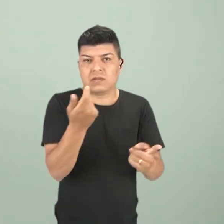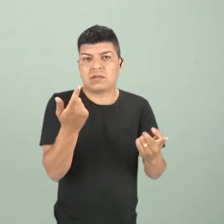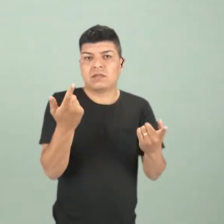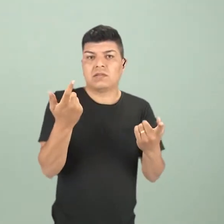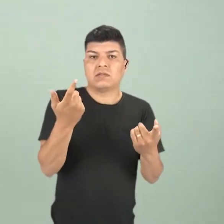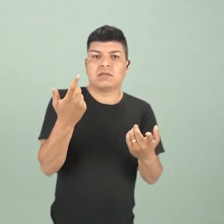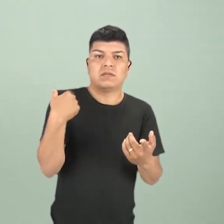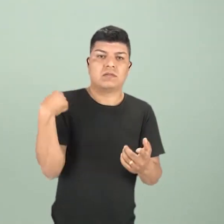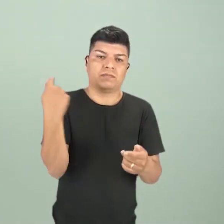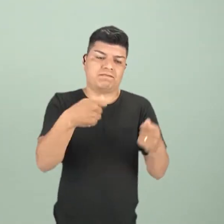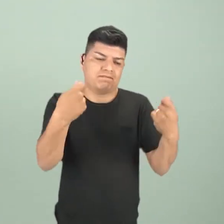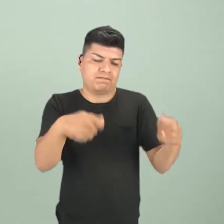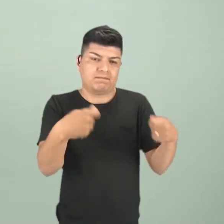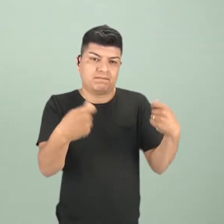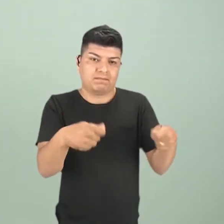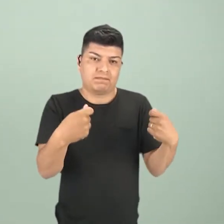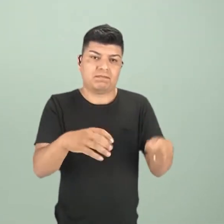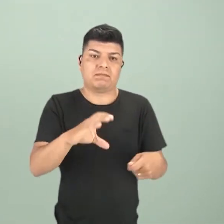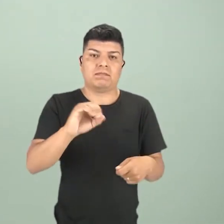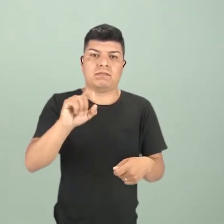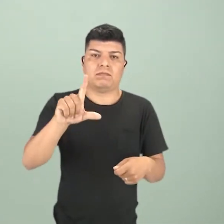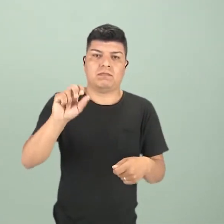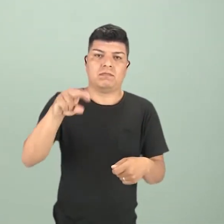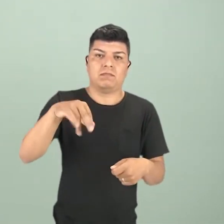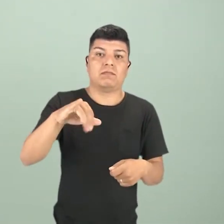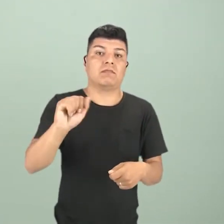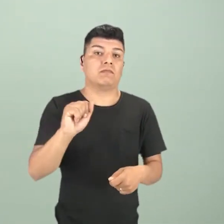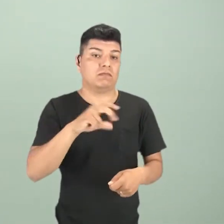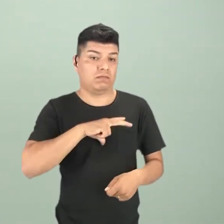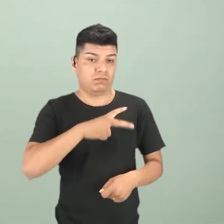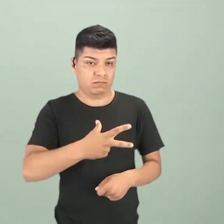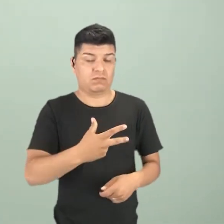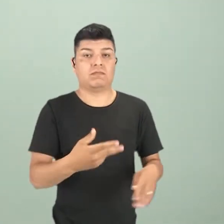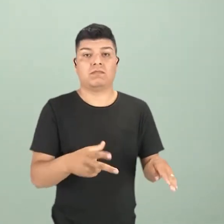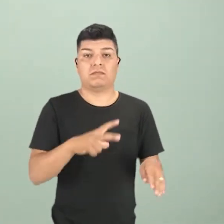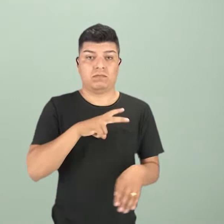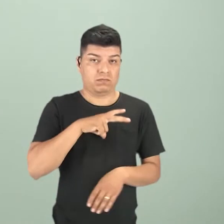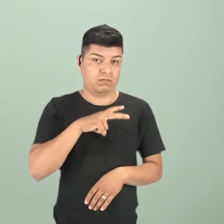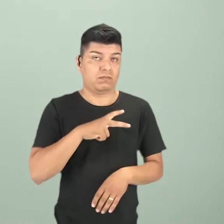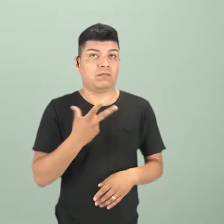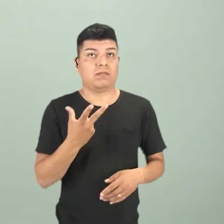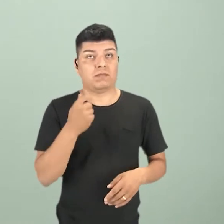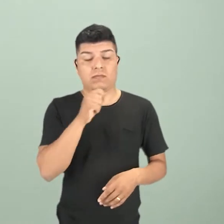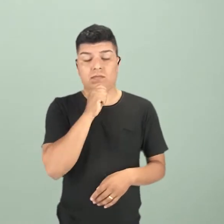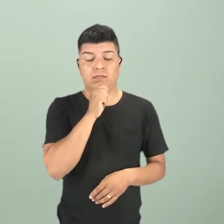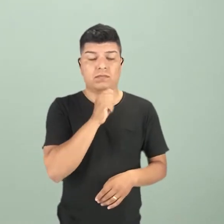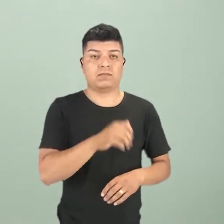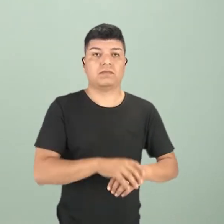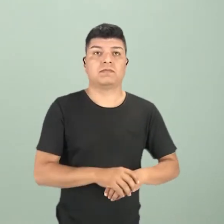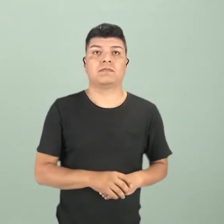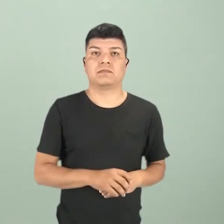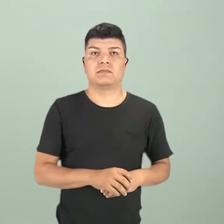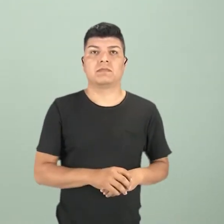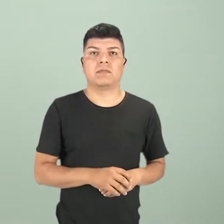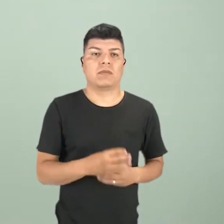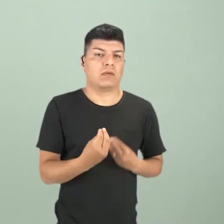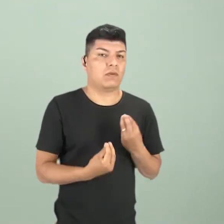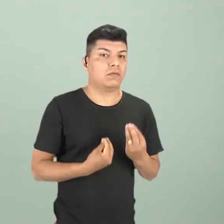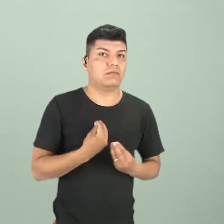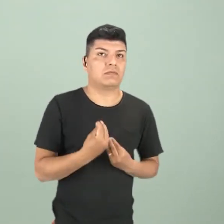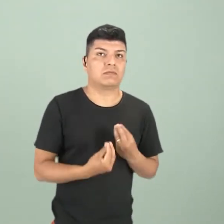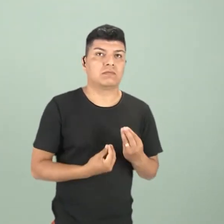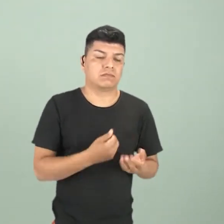ainda éramos dependentes da colônia do Portugal, né? Éramos colônia. Então, a maneira de